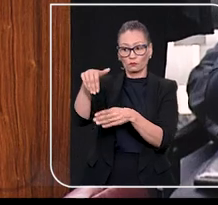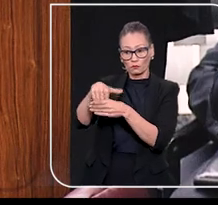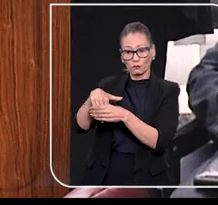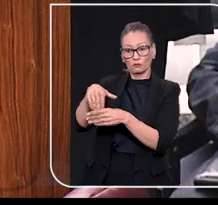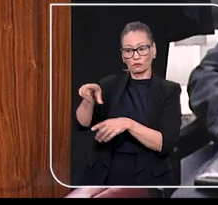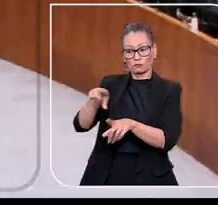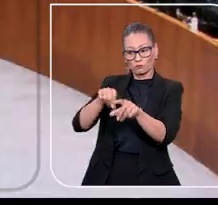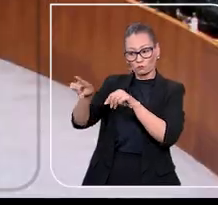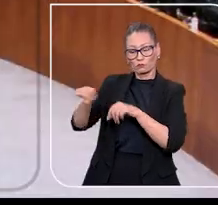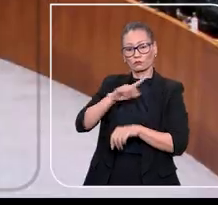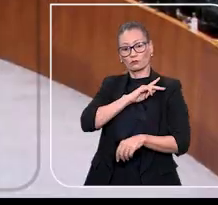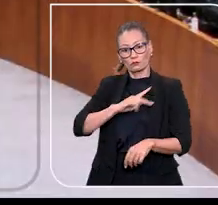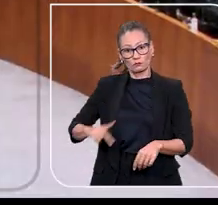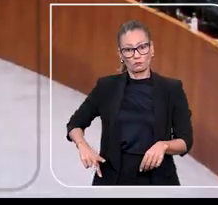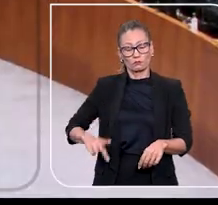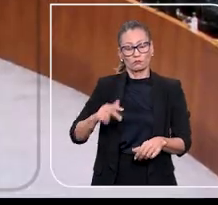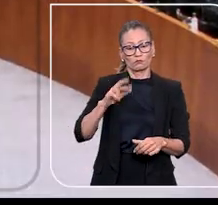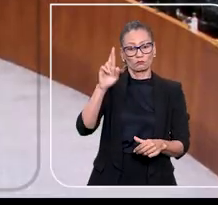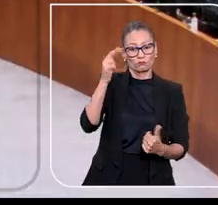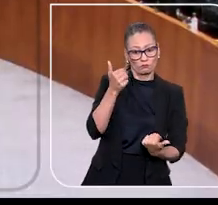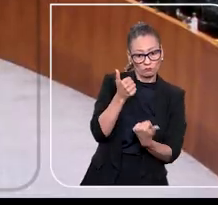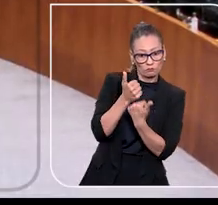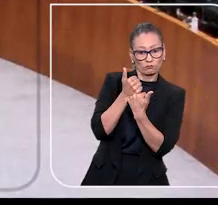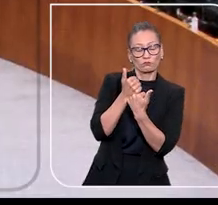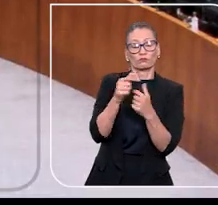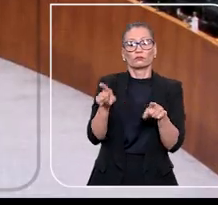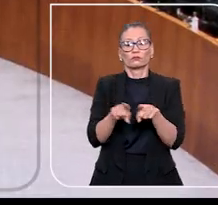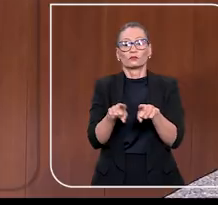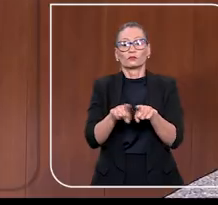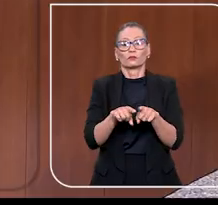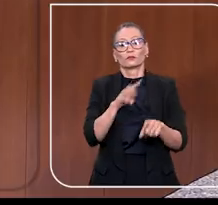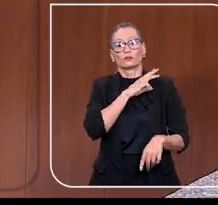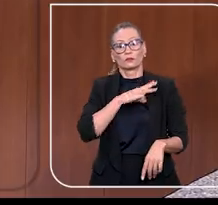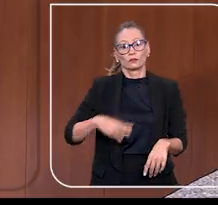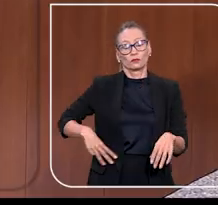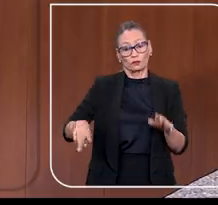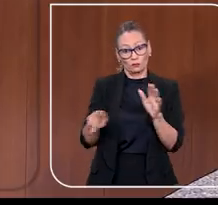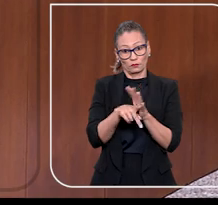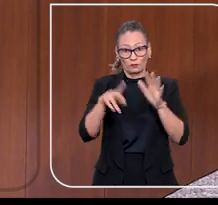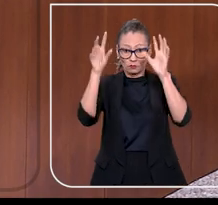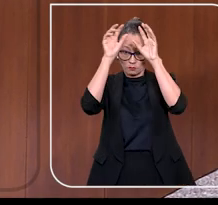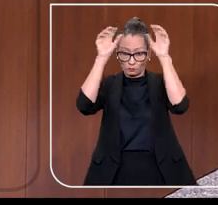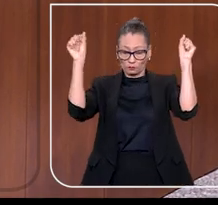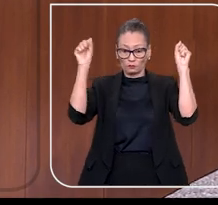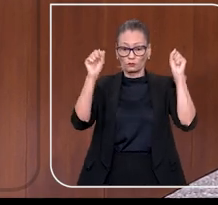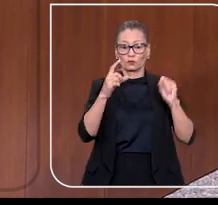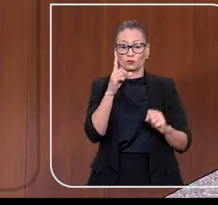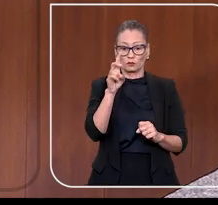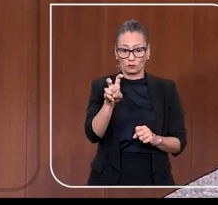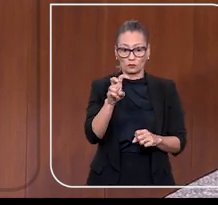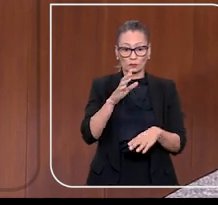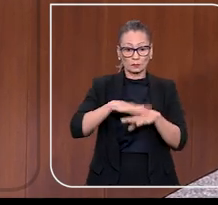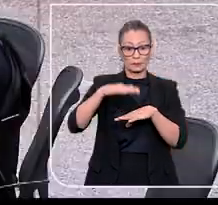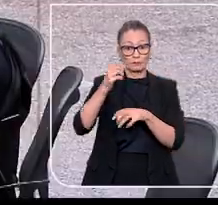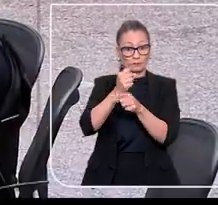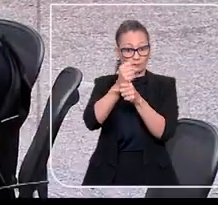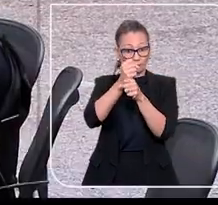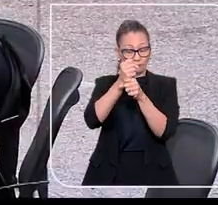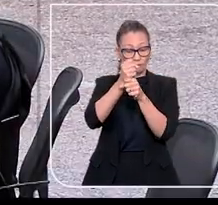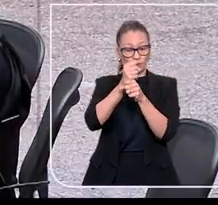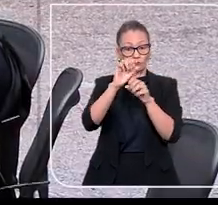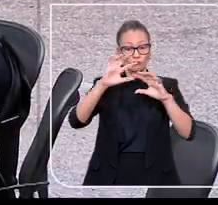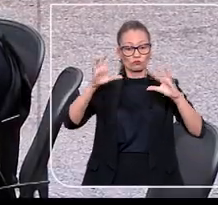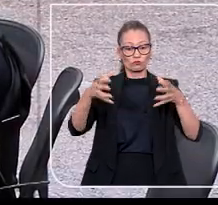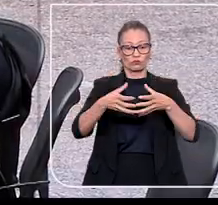vice-presidentes e de candidatos a ministros do tribunal. Os 15 ministros mais antigos formam a Corte